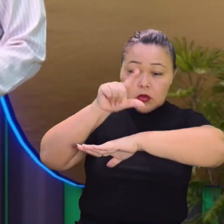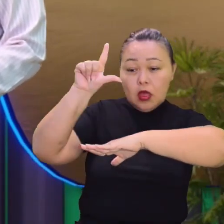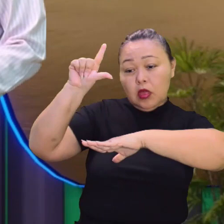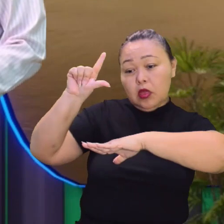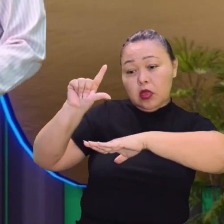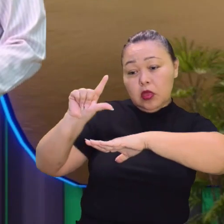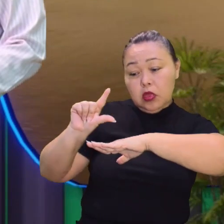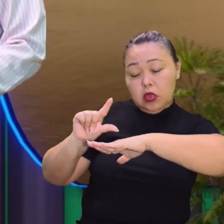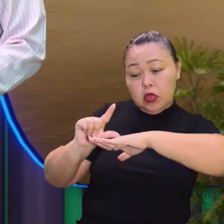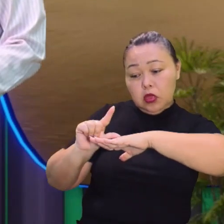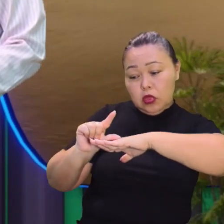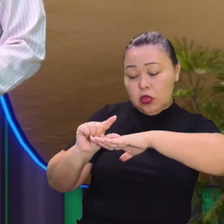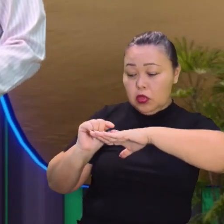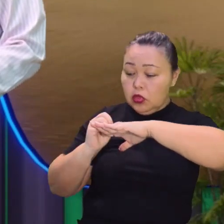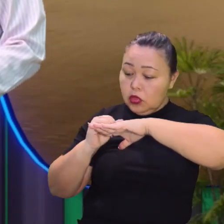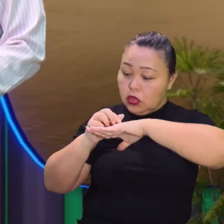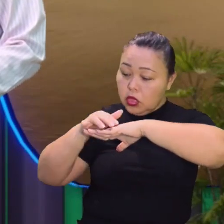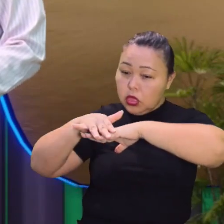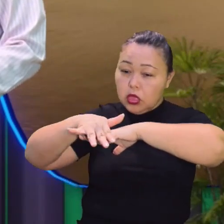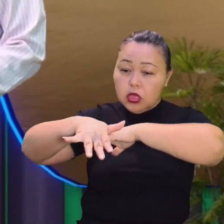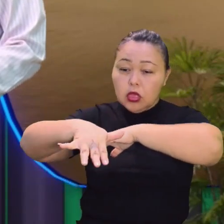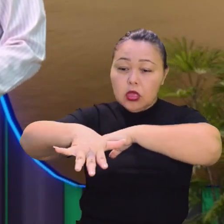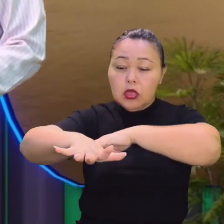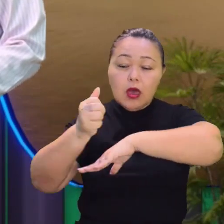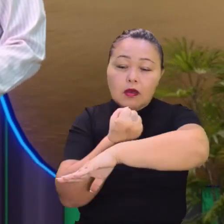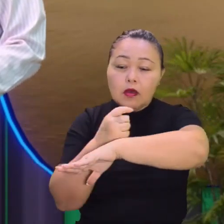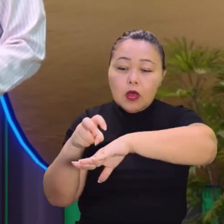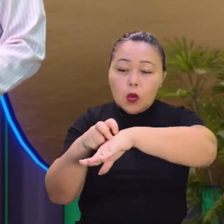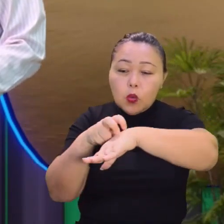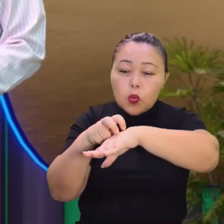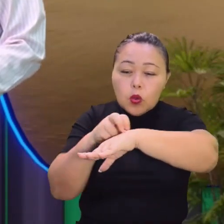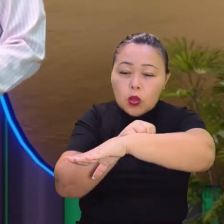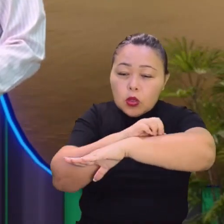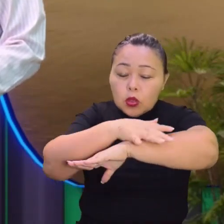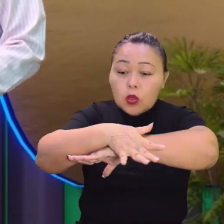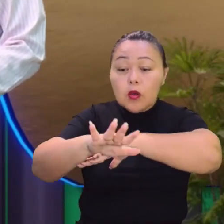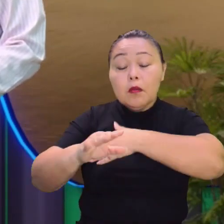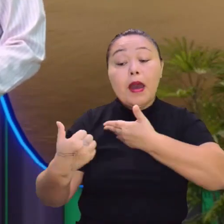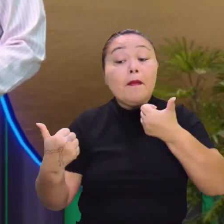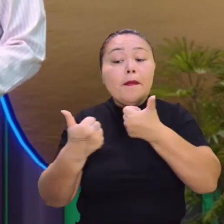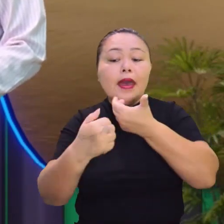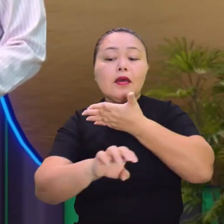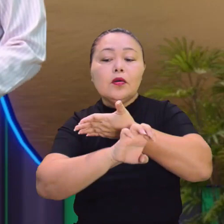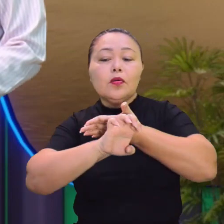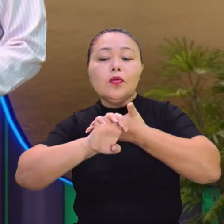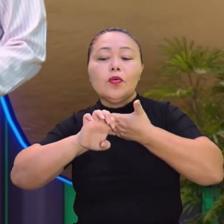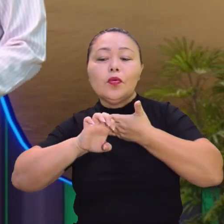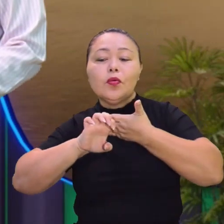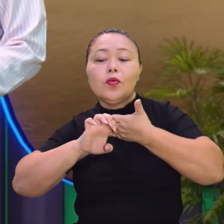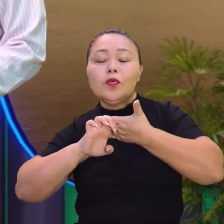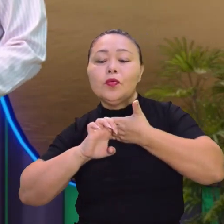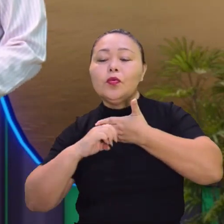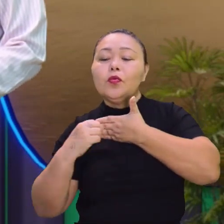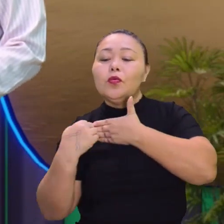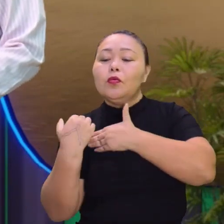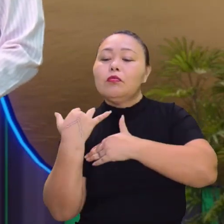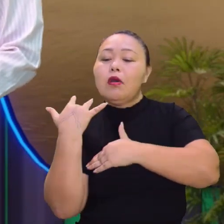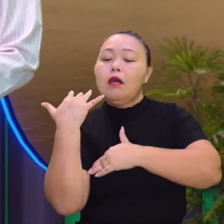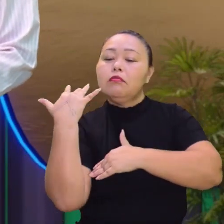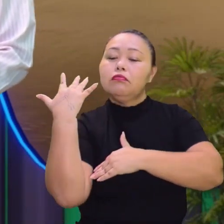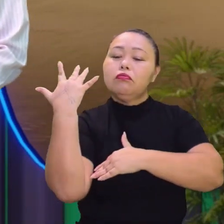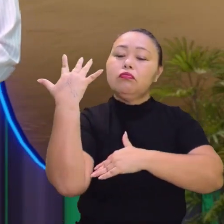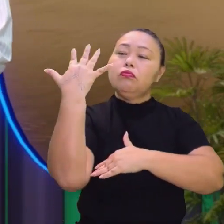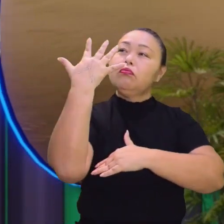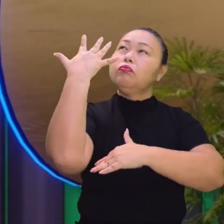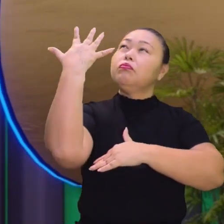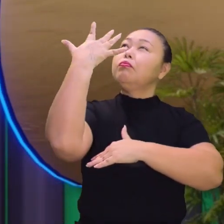menor será o porte dessa vegetação. Se está mais próximo do Equador, eu vou encontrar a